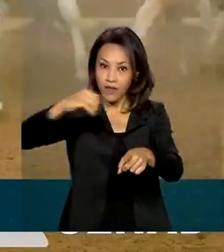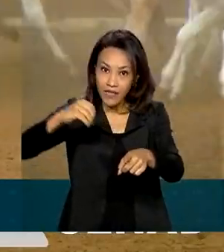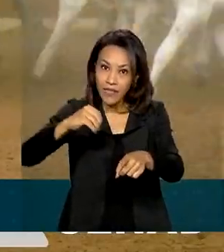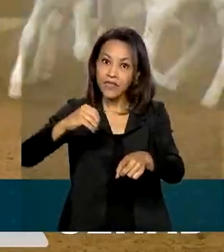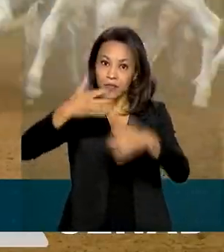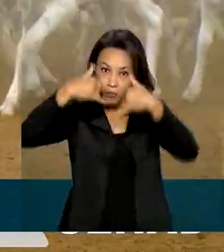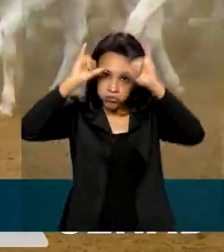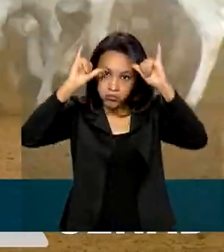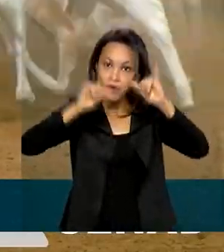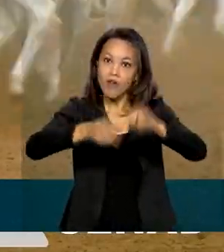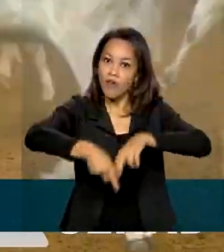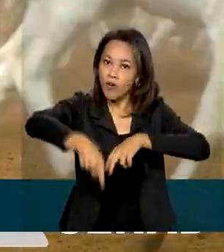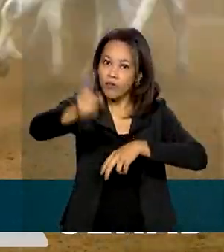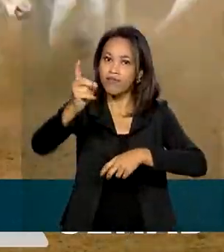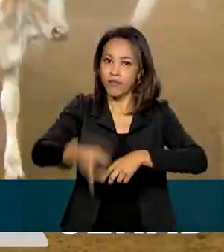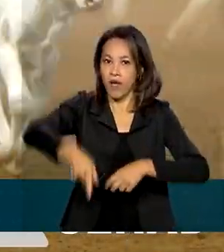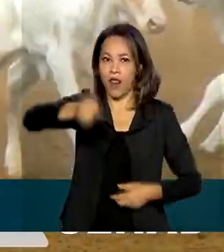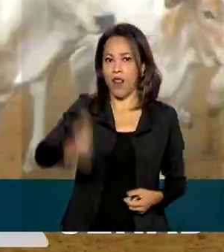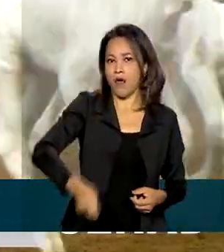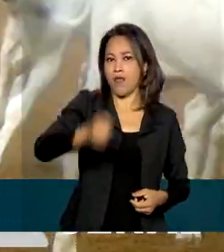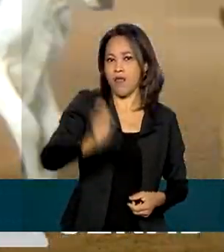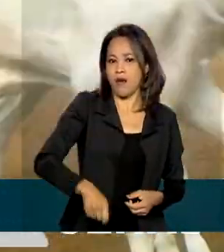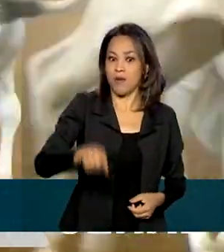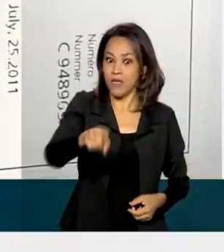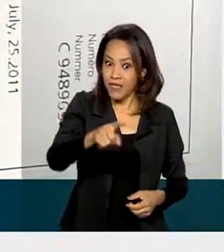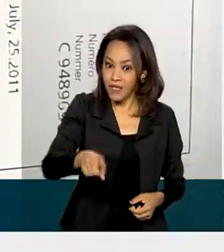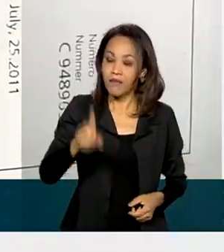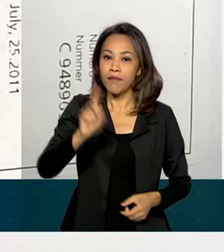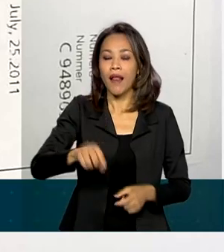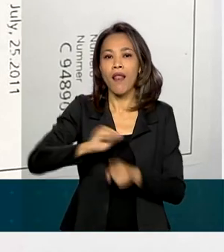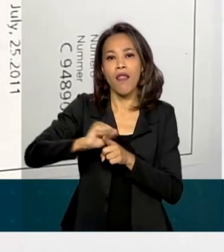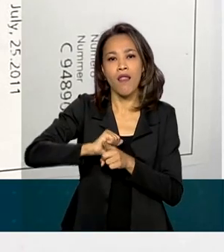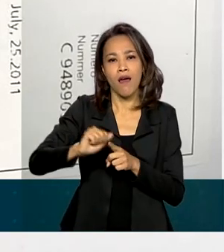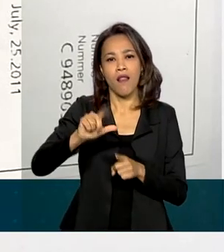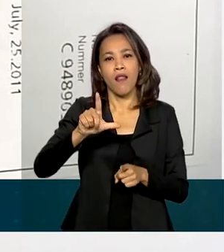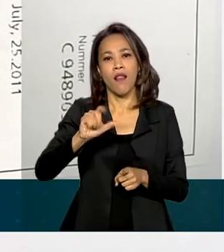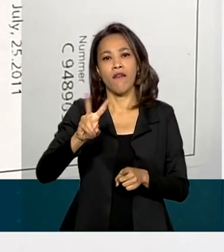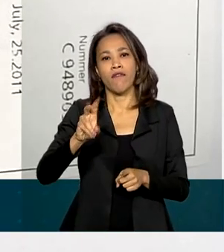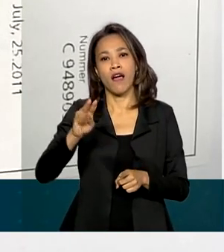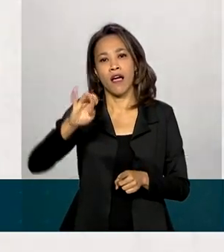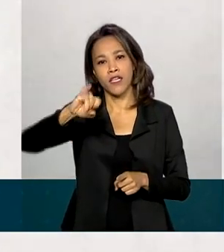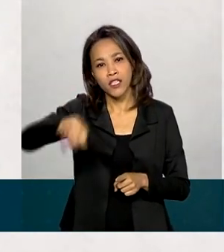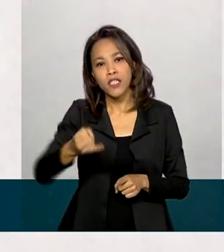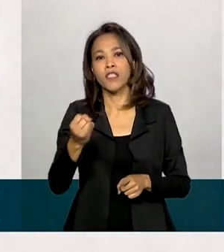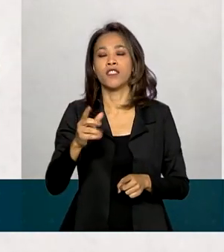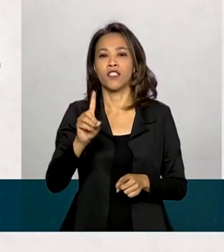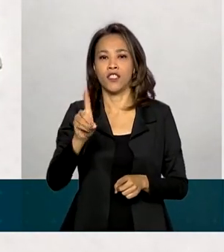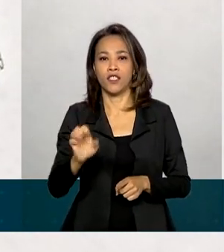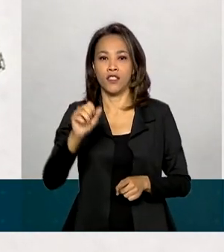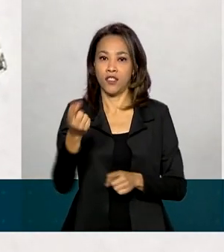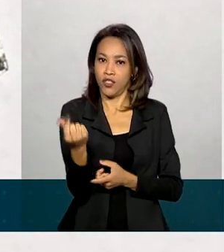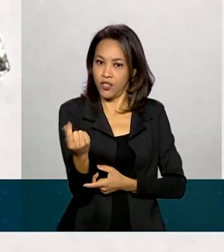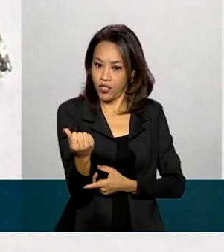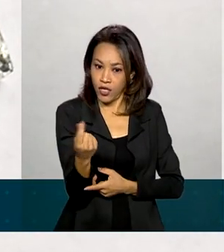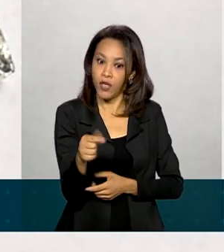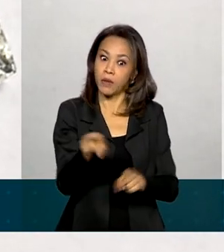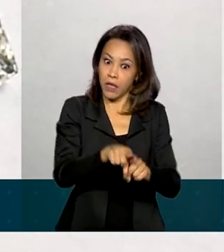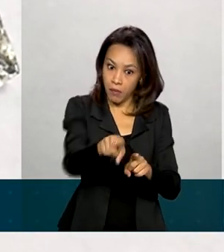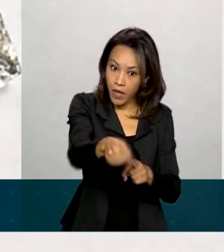em Mato Grosso por lavagem de dinheiro. Teve ainda a venda de ouro e diamante